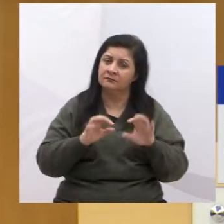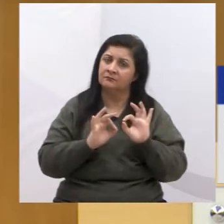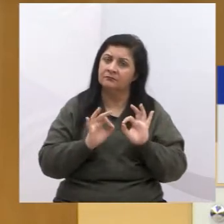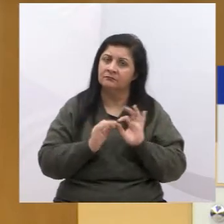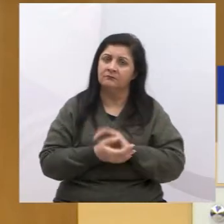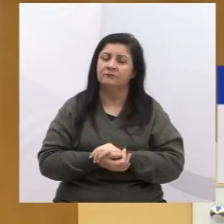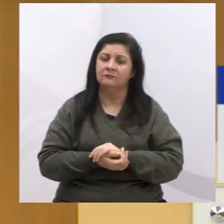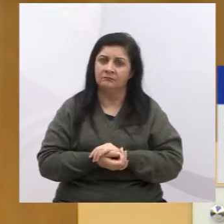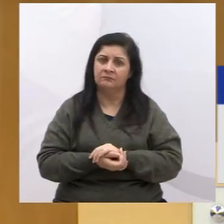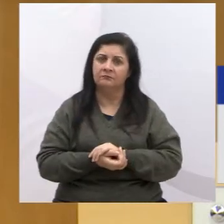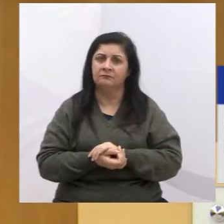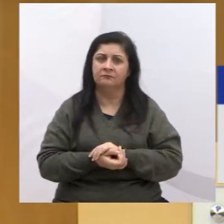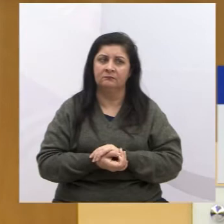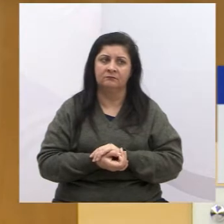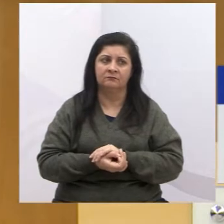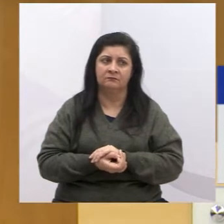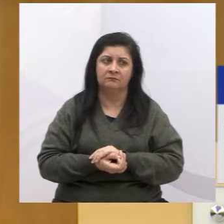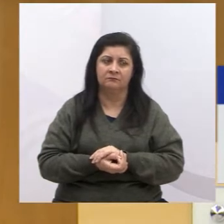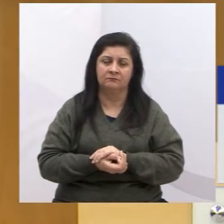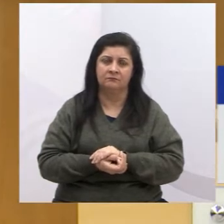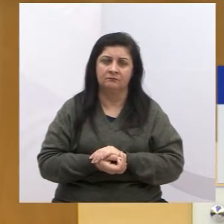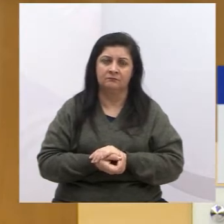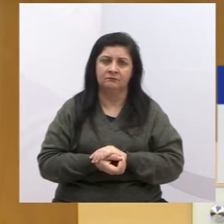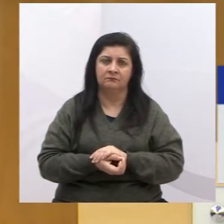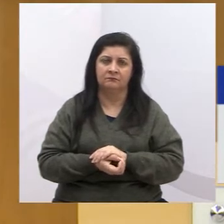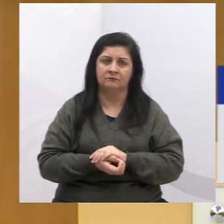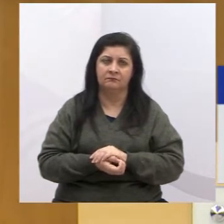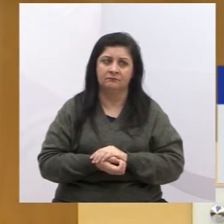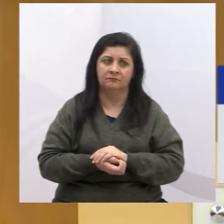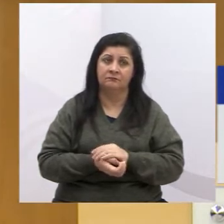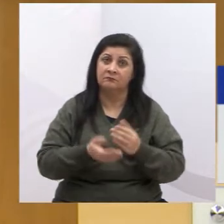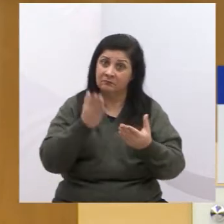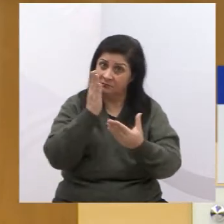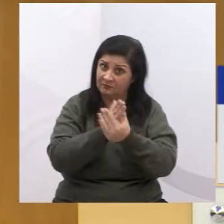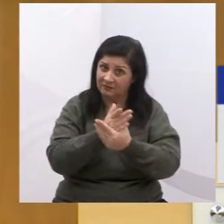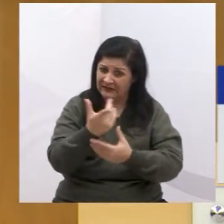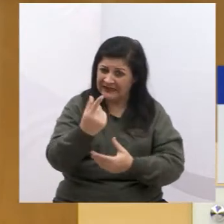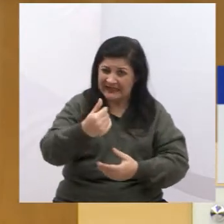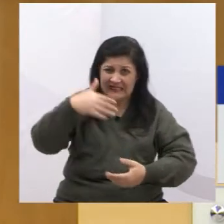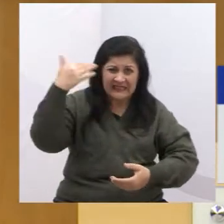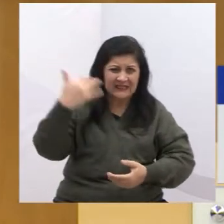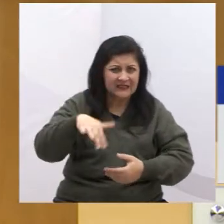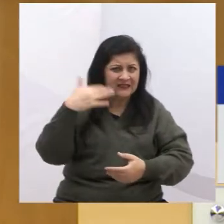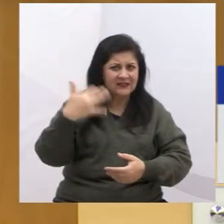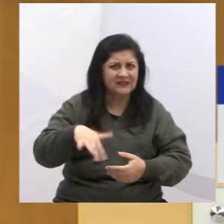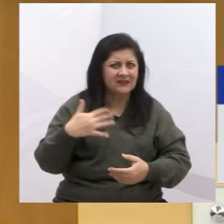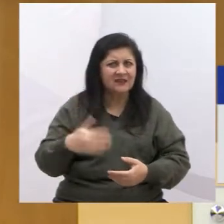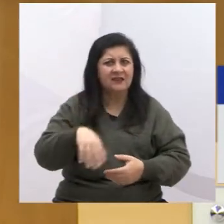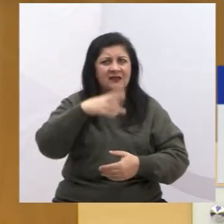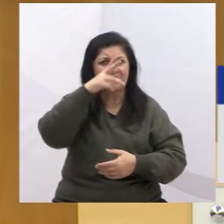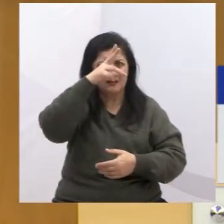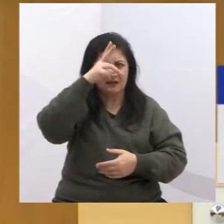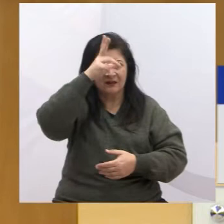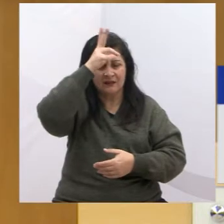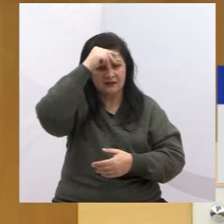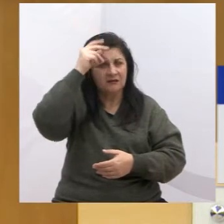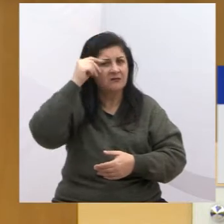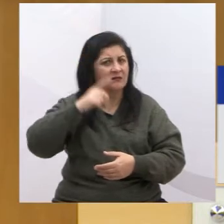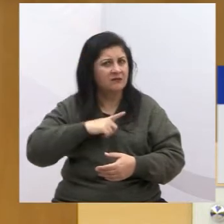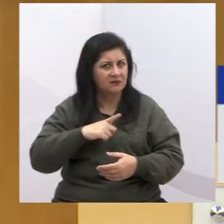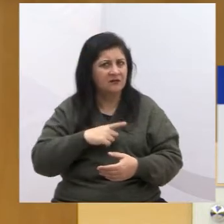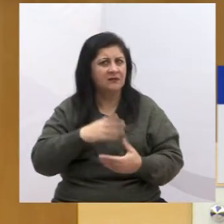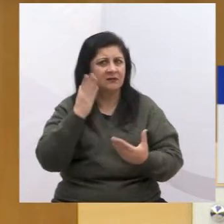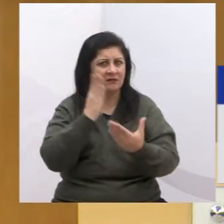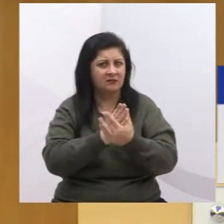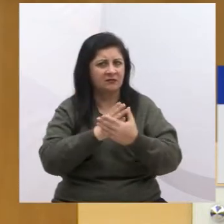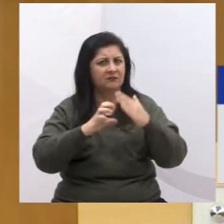essa operação que a Ambiental tem feito na cidade. É um dos contratos mais caros que o poder público tem em Jacareí, é o contrato